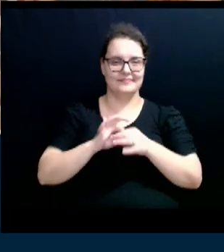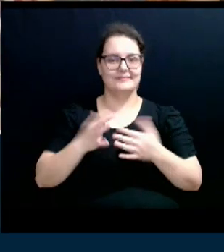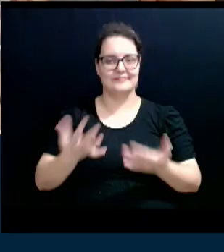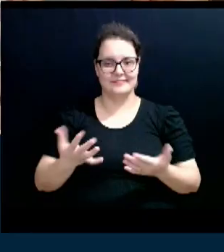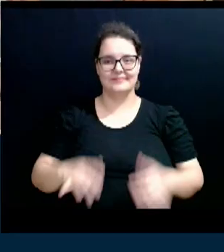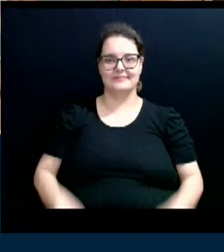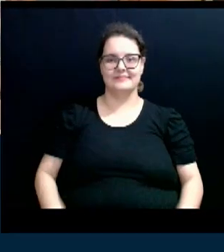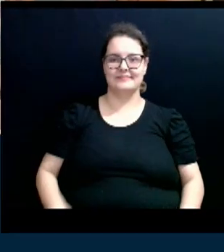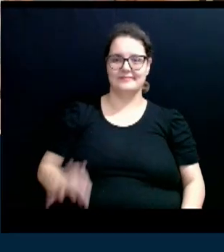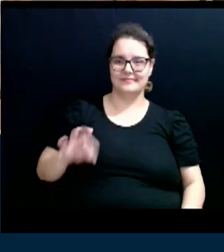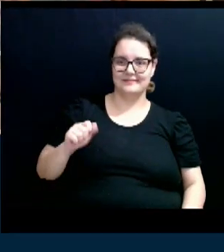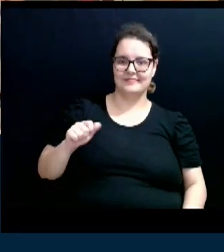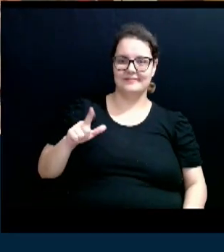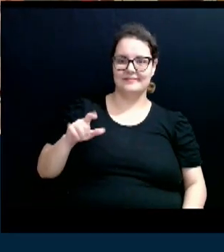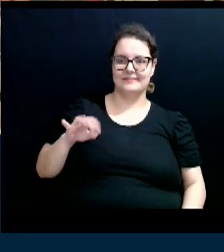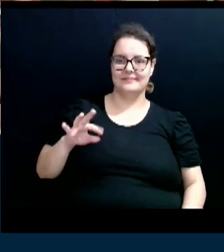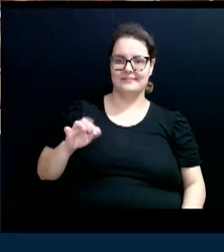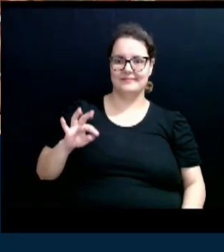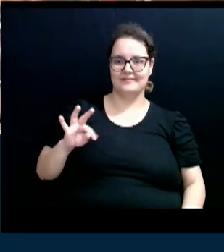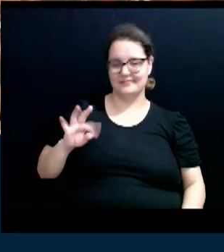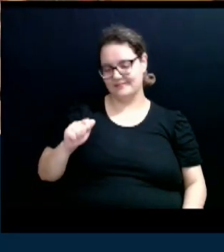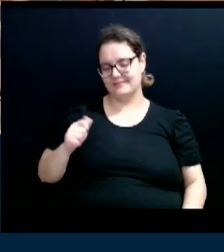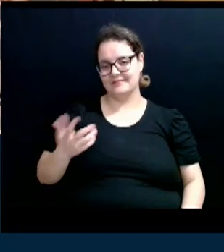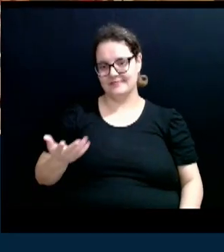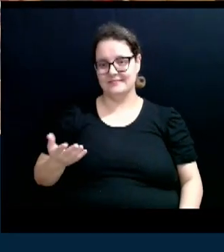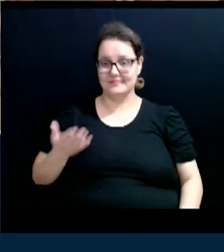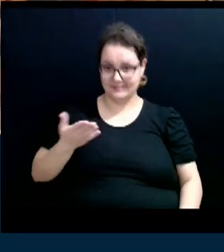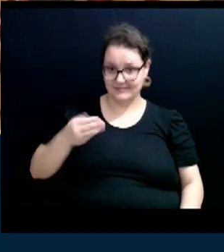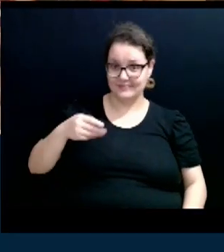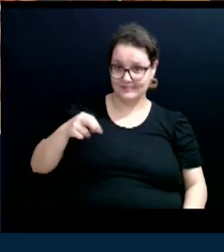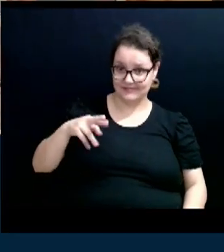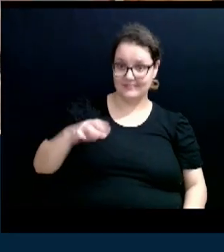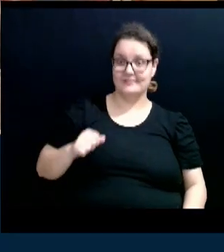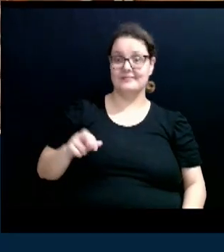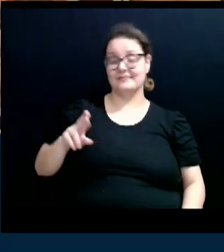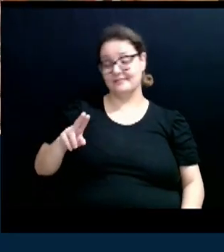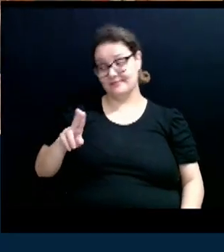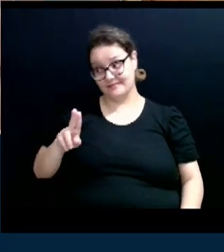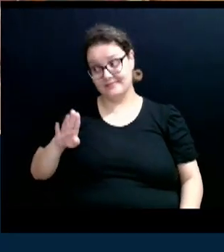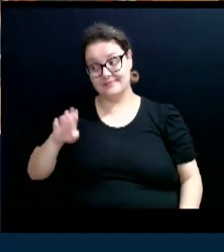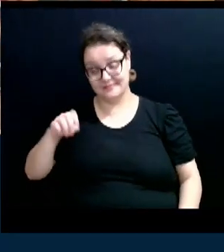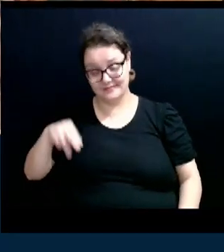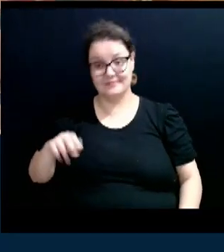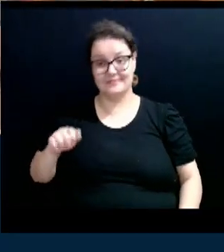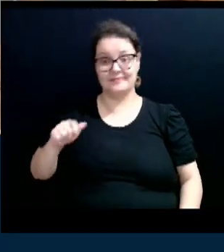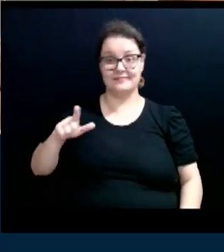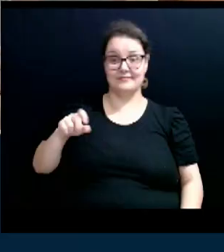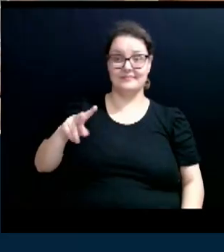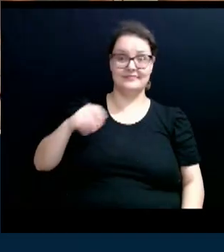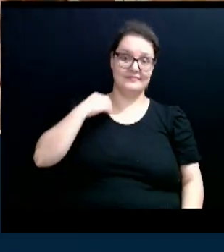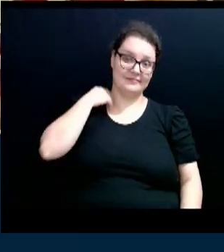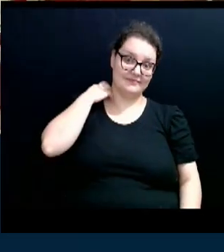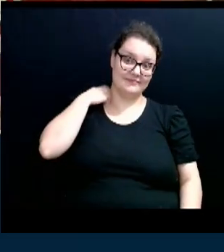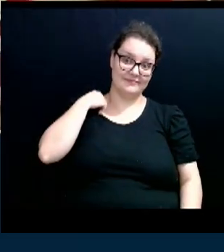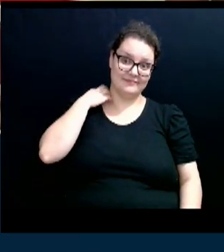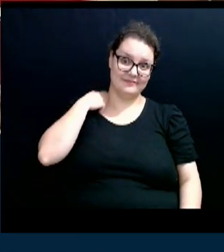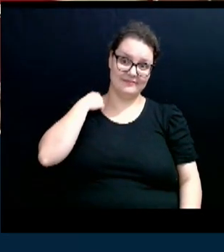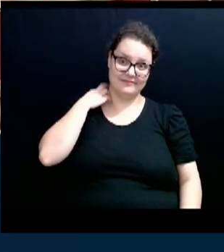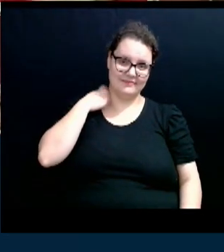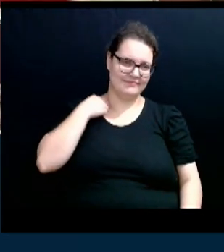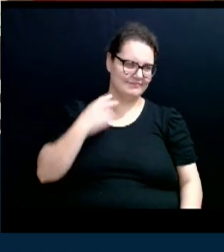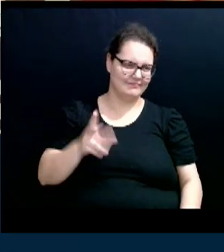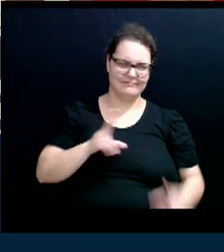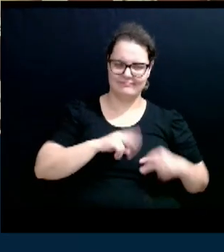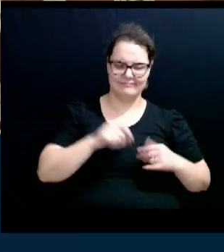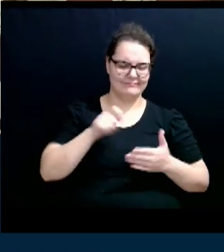com você, por conta, né, do Rubem Alves, que também é, né, imagina, um escritor, tem muitos livros